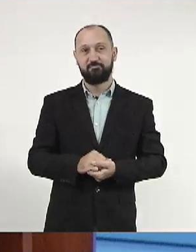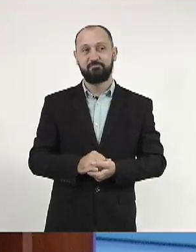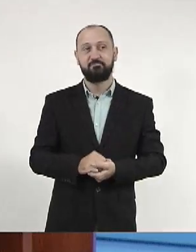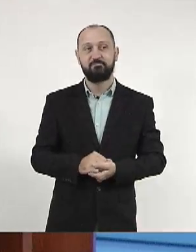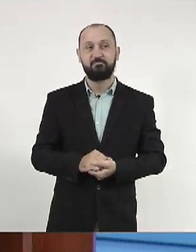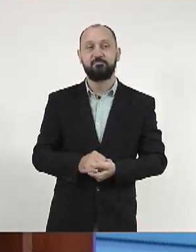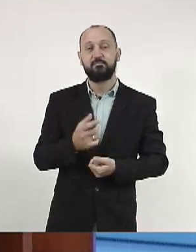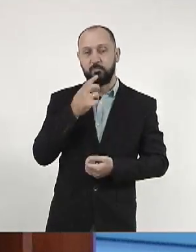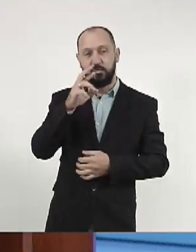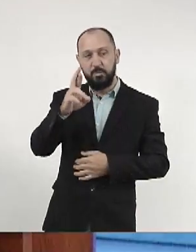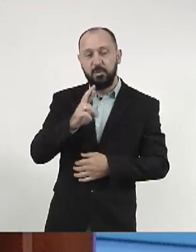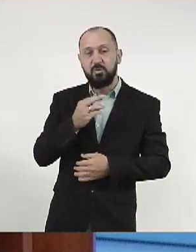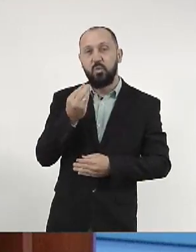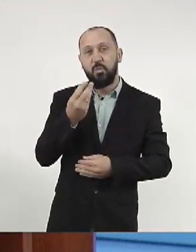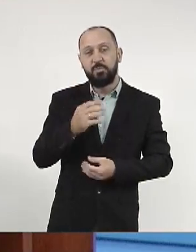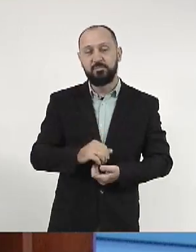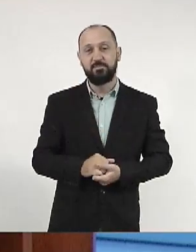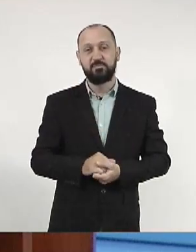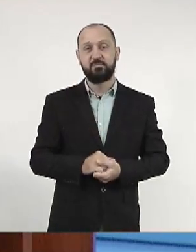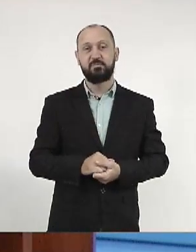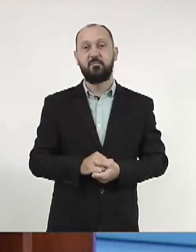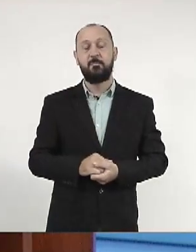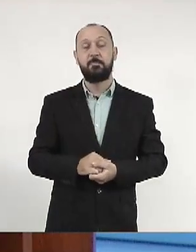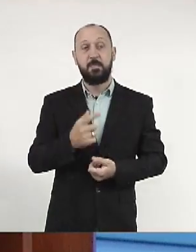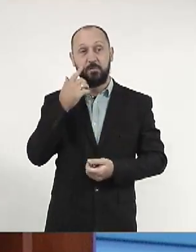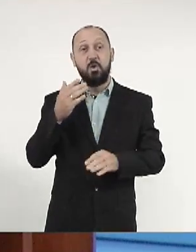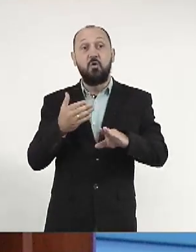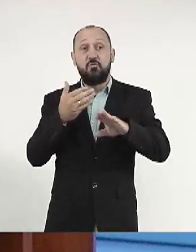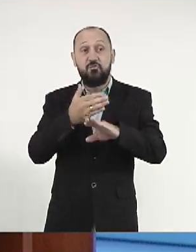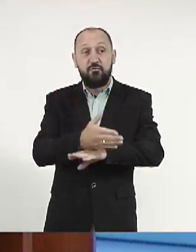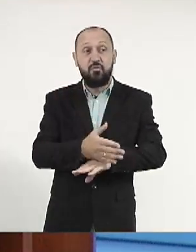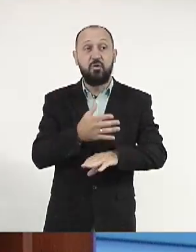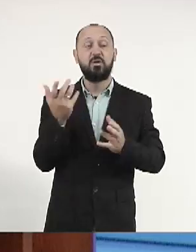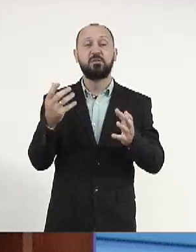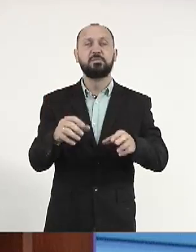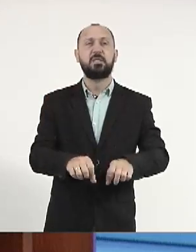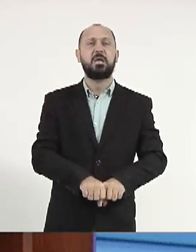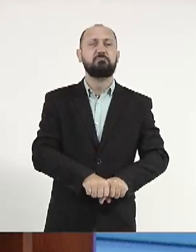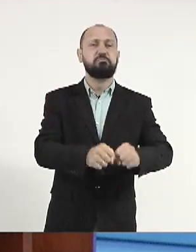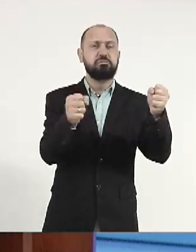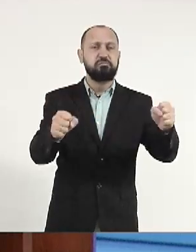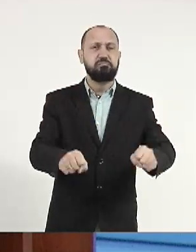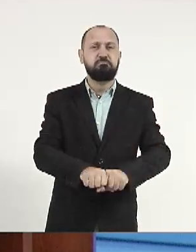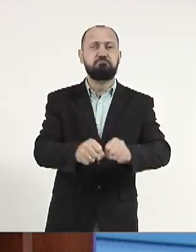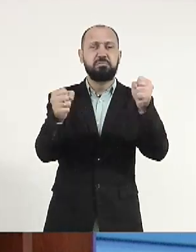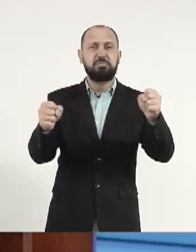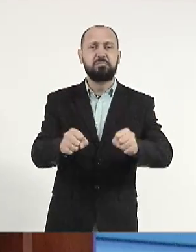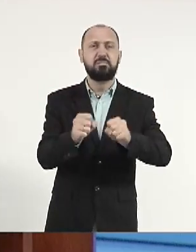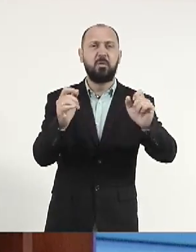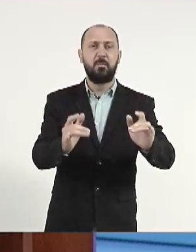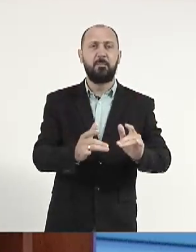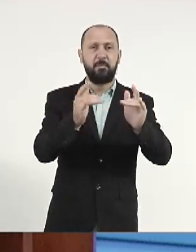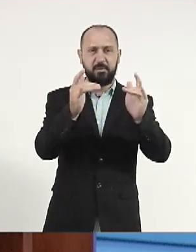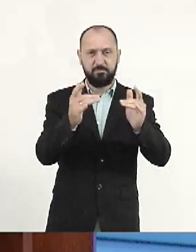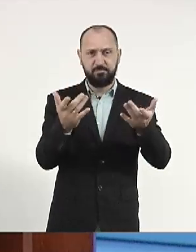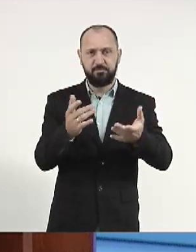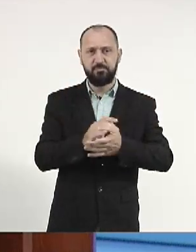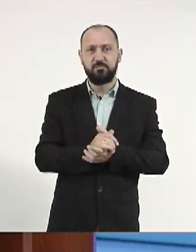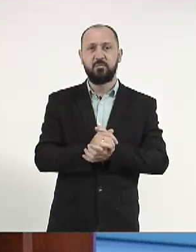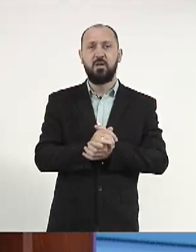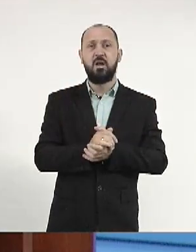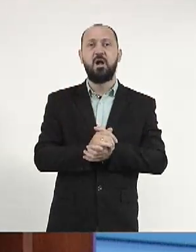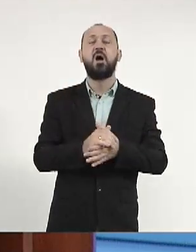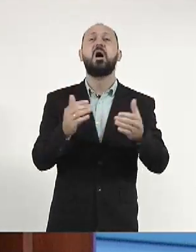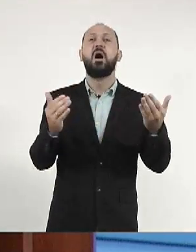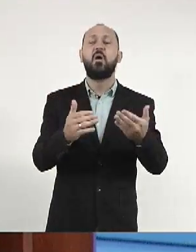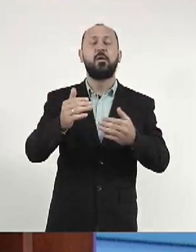Me respondam isso. As pessoas foram lá, quebraram a sede do Congresso Nacional.